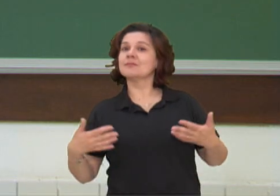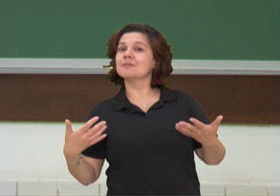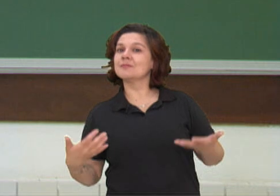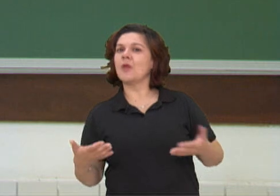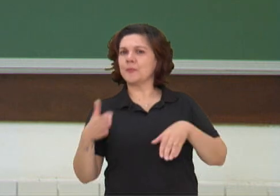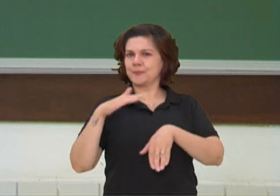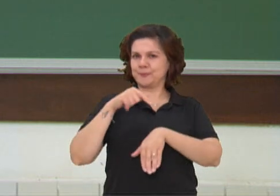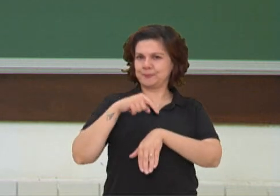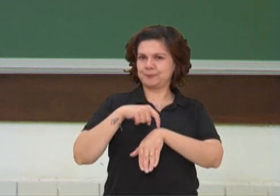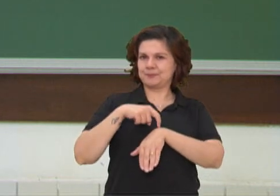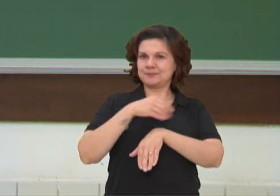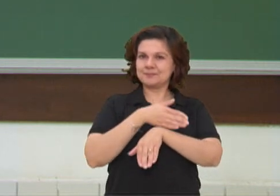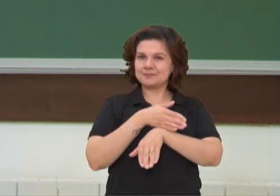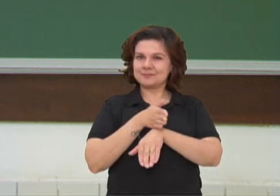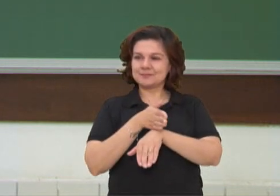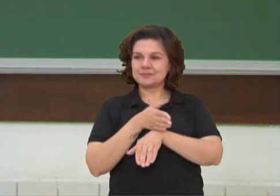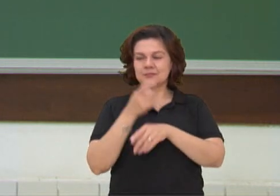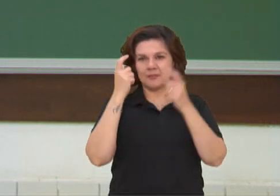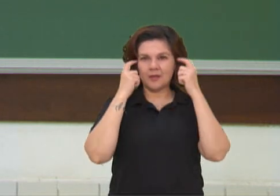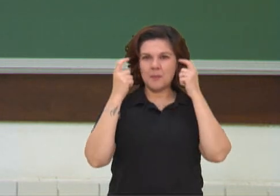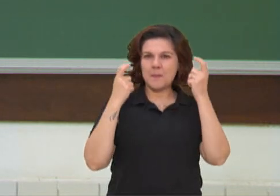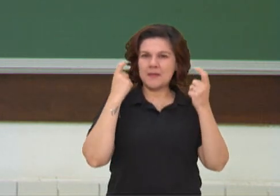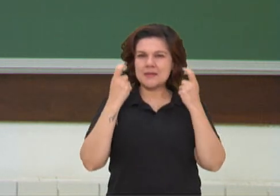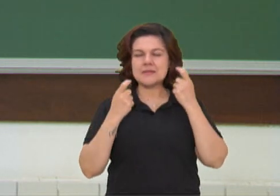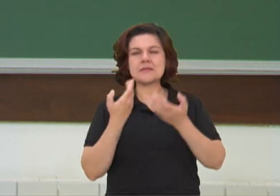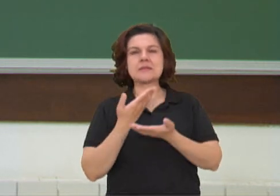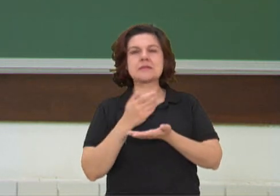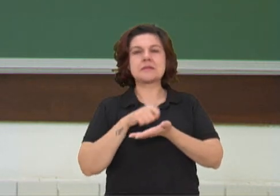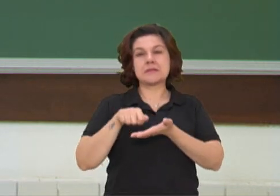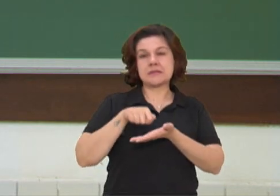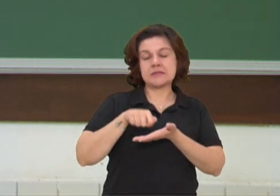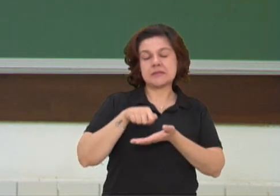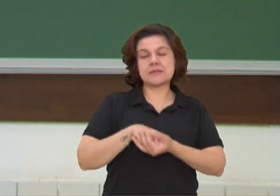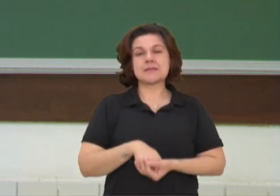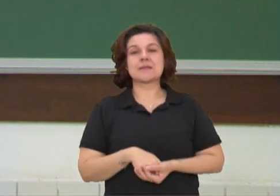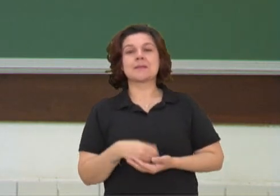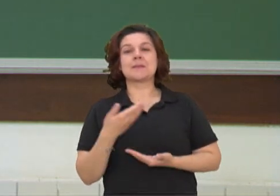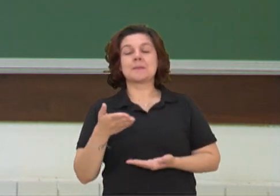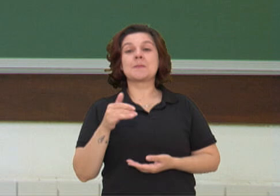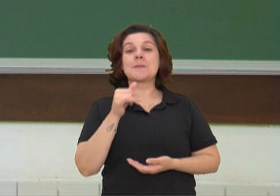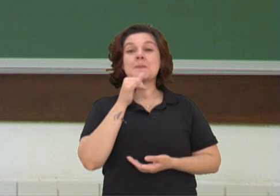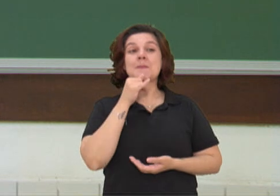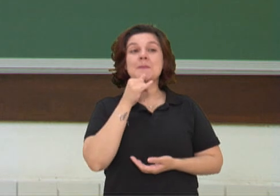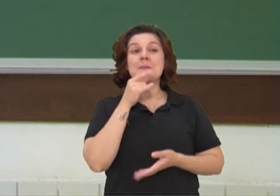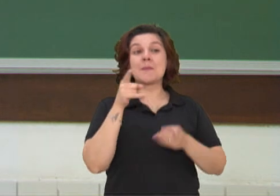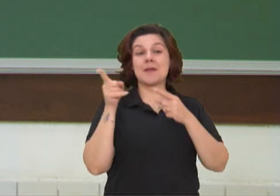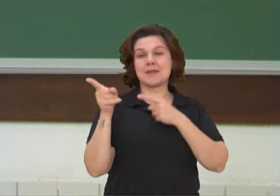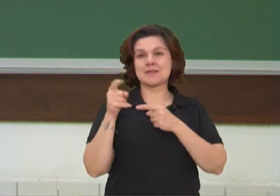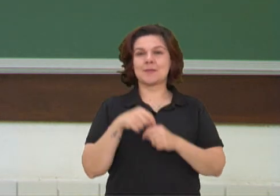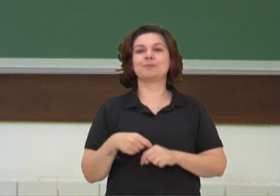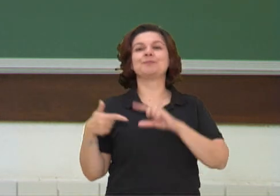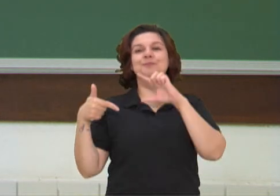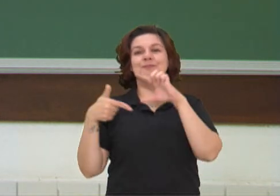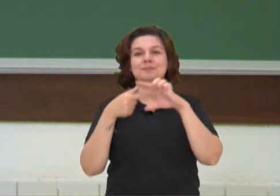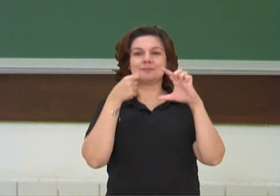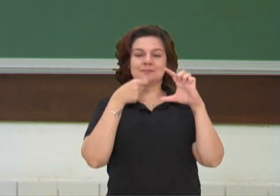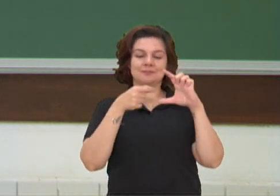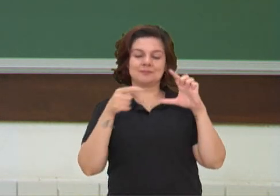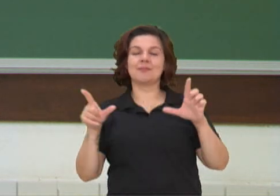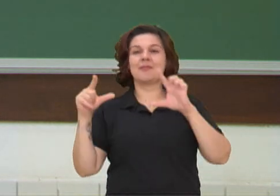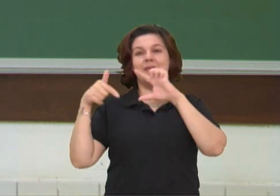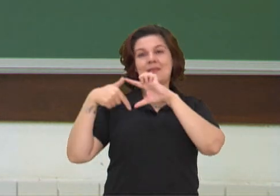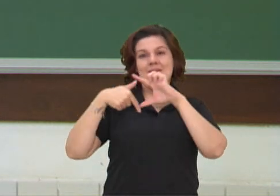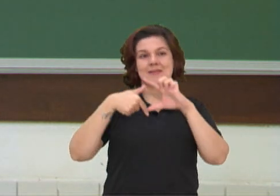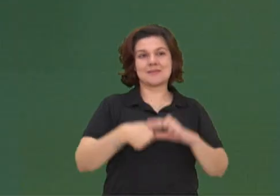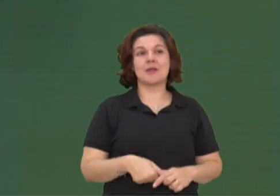que vocês tiveram um tempinho aí para estar pensando e escrever aí com a palavra de vocês, eu trouxe aqui alguns exemplos aqui com base aí nos quadrinhos, com base aí em desenhos